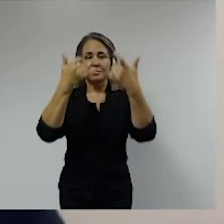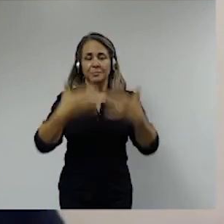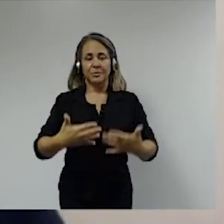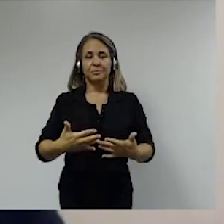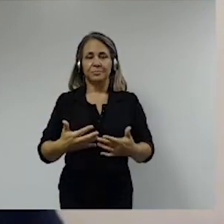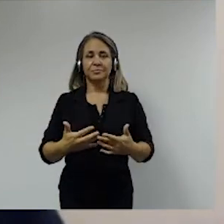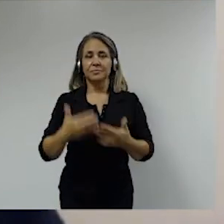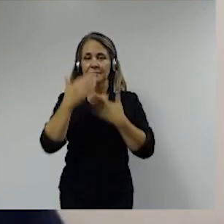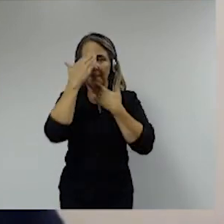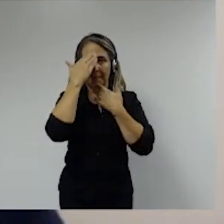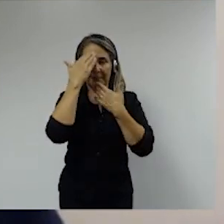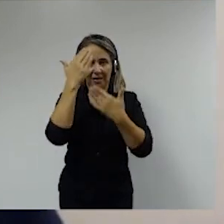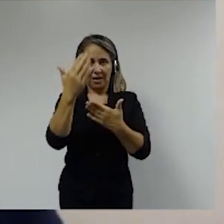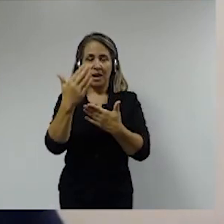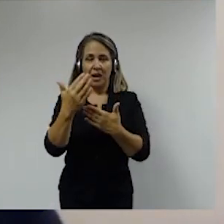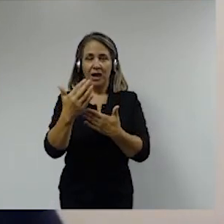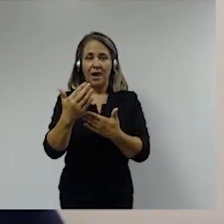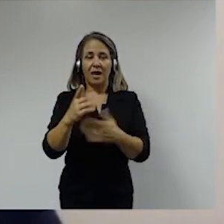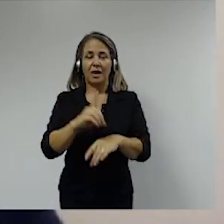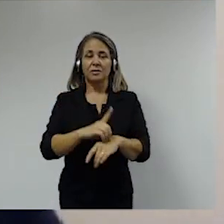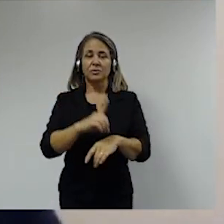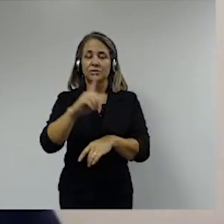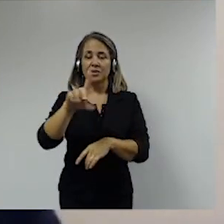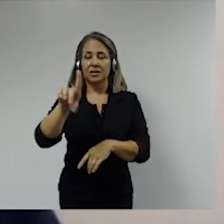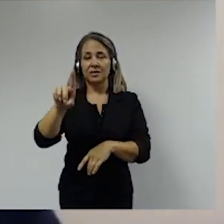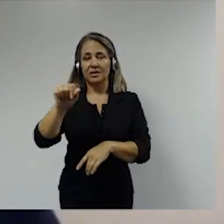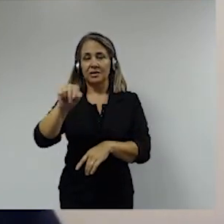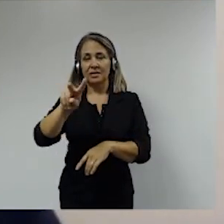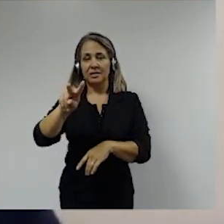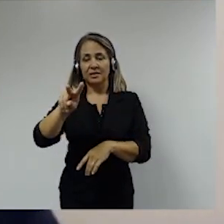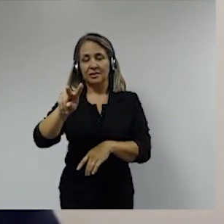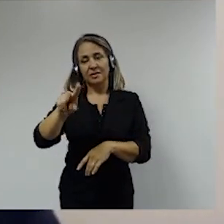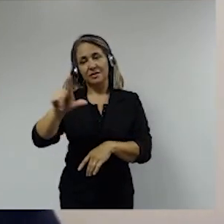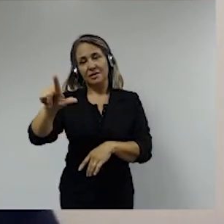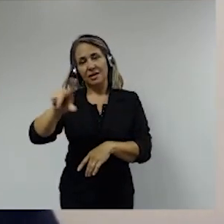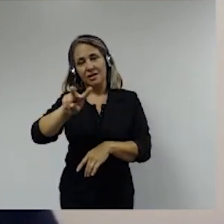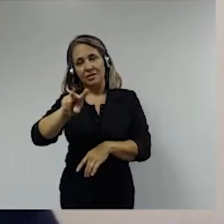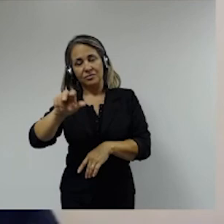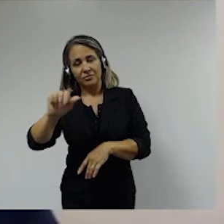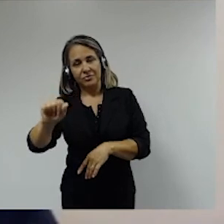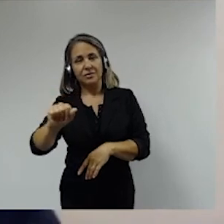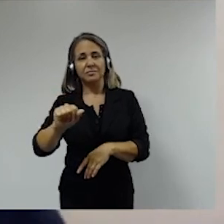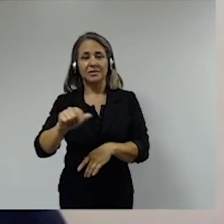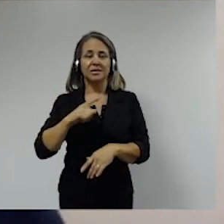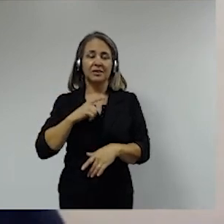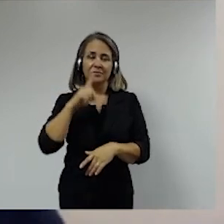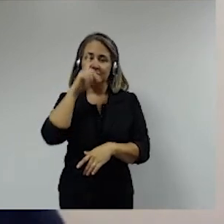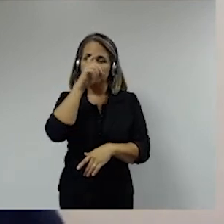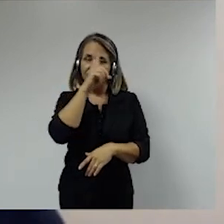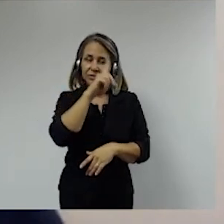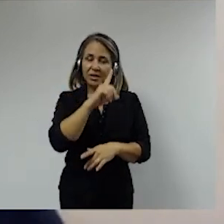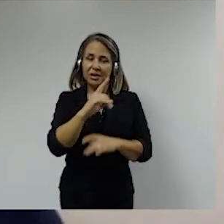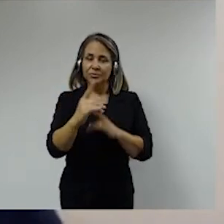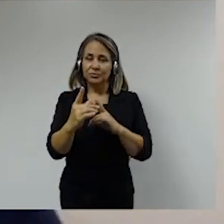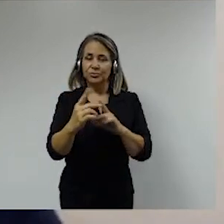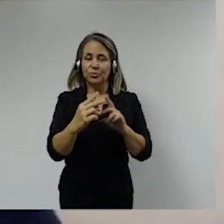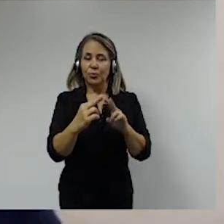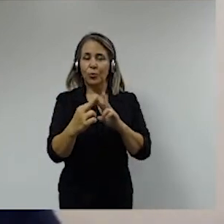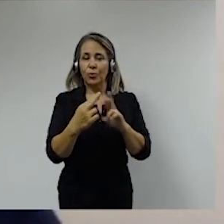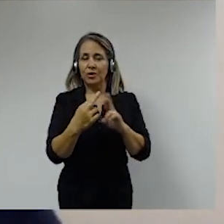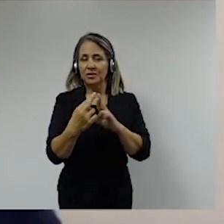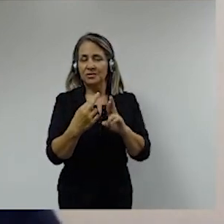Quero agradecer à doutora Dalva Machado, que pese a dificuldade de conexão, ela